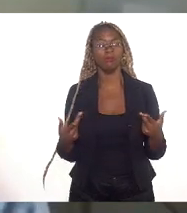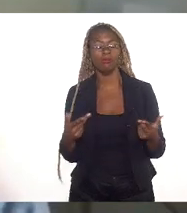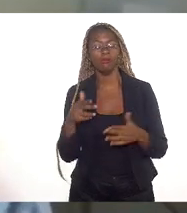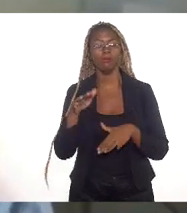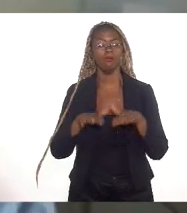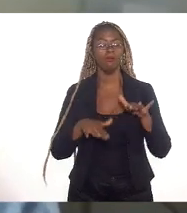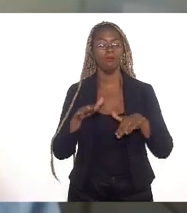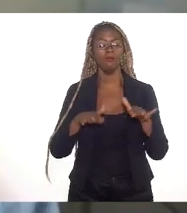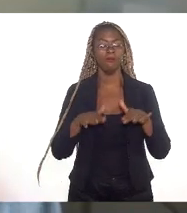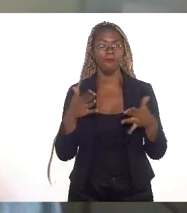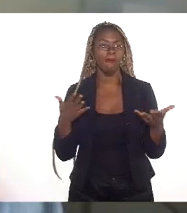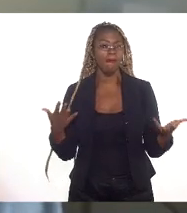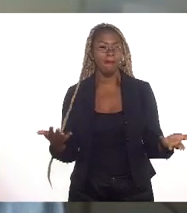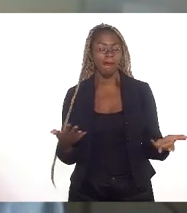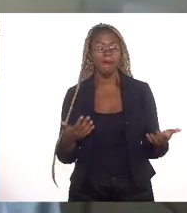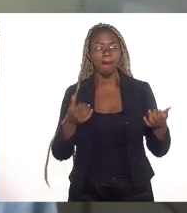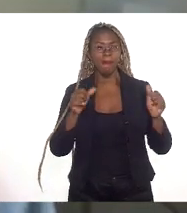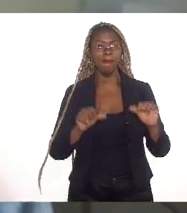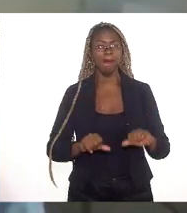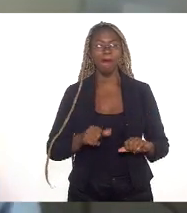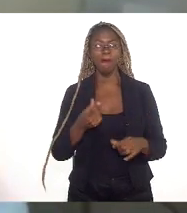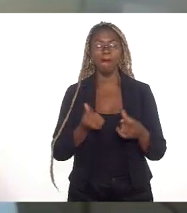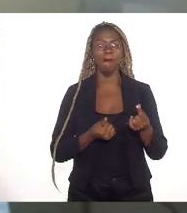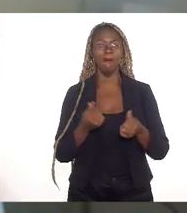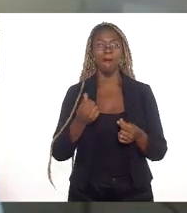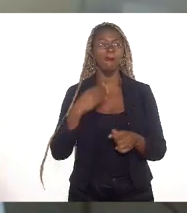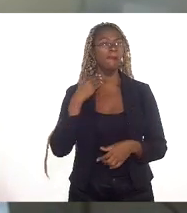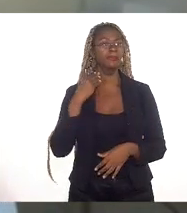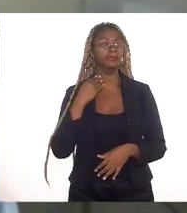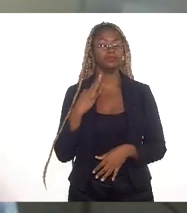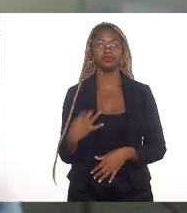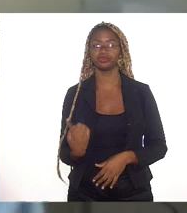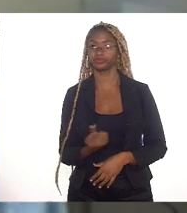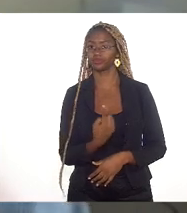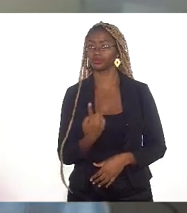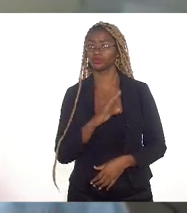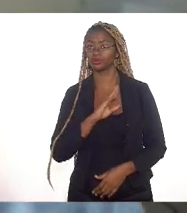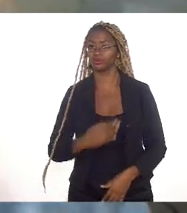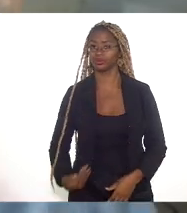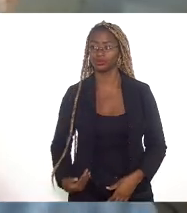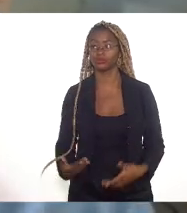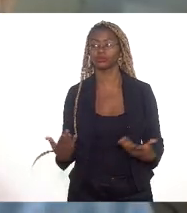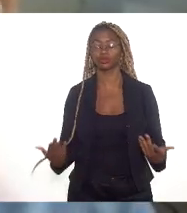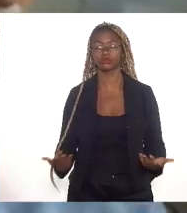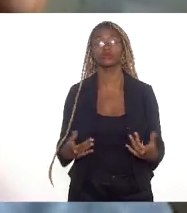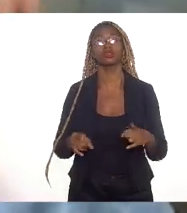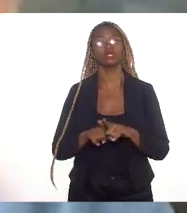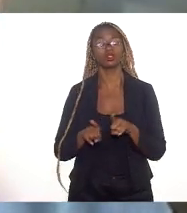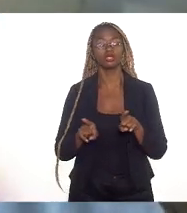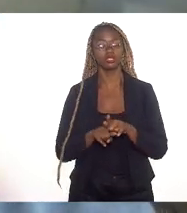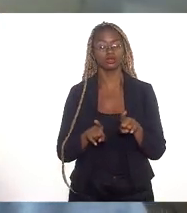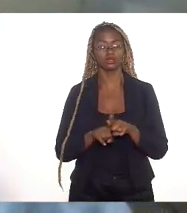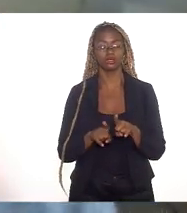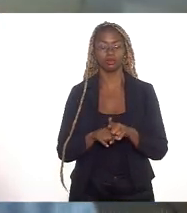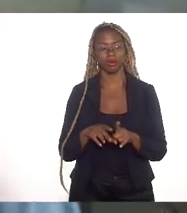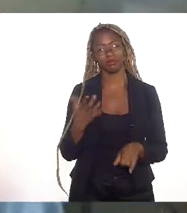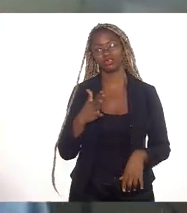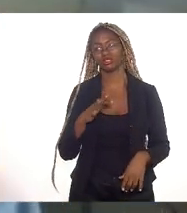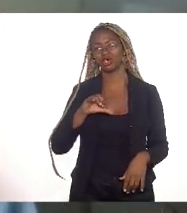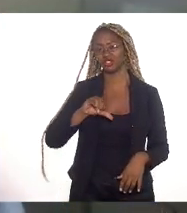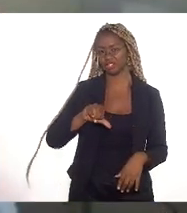as contas públicas. Né? E ele pode, na adesão, está na ordem de 9 bilhões